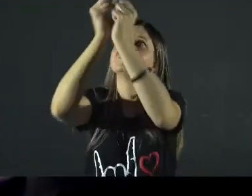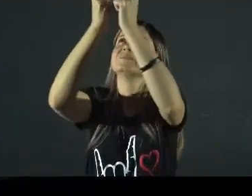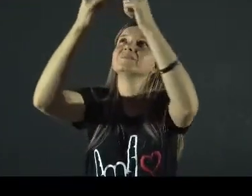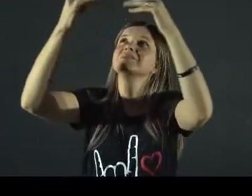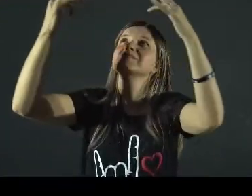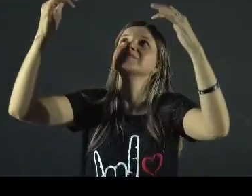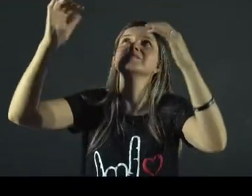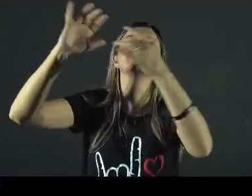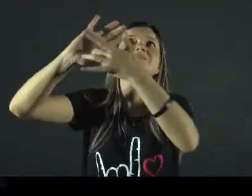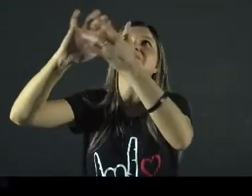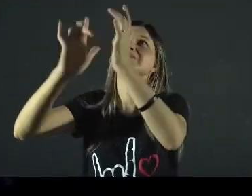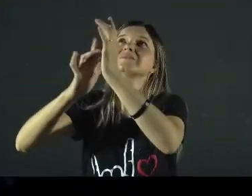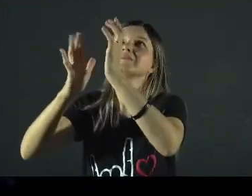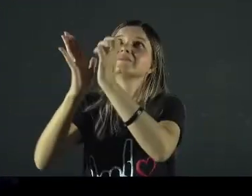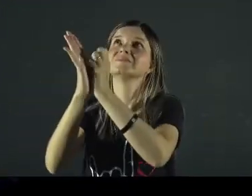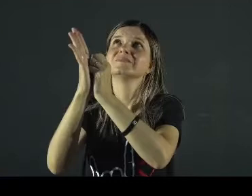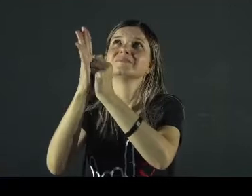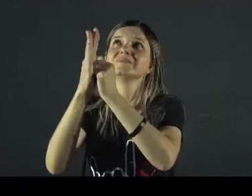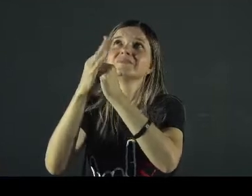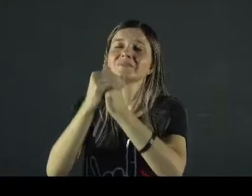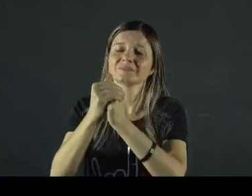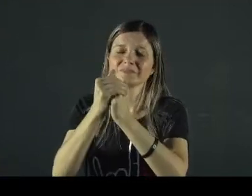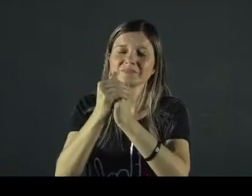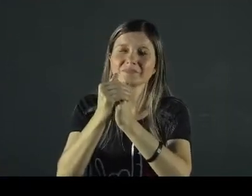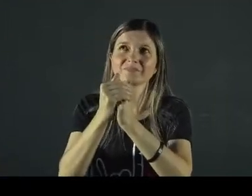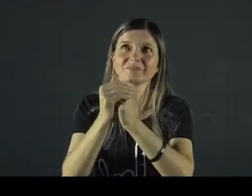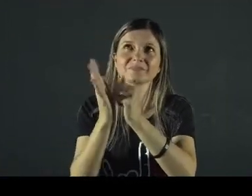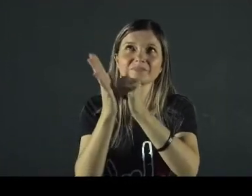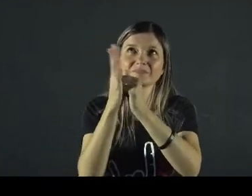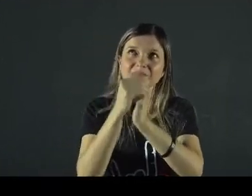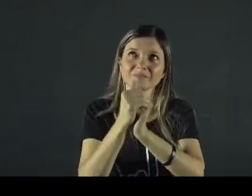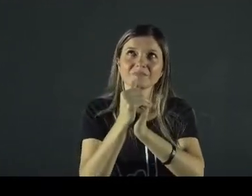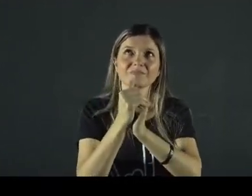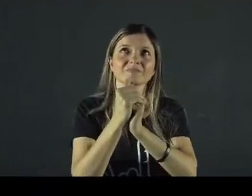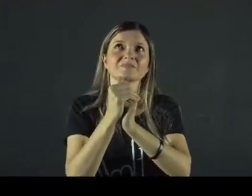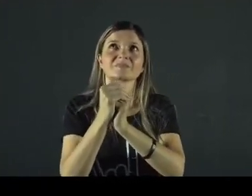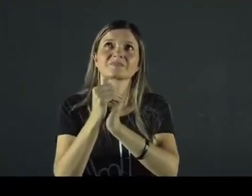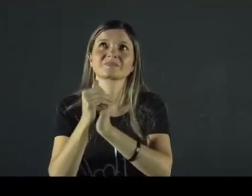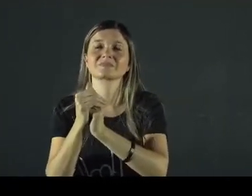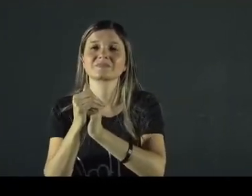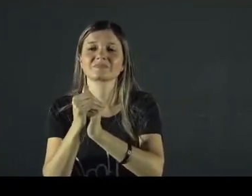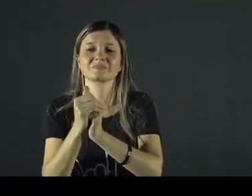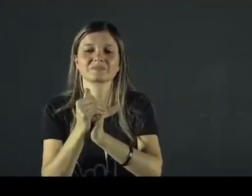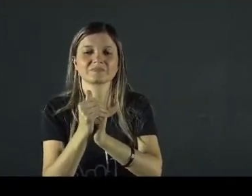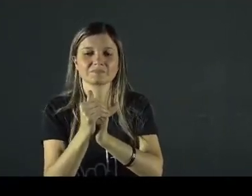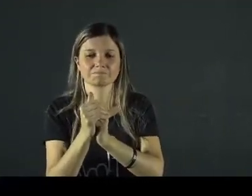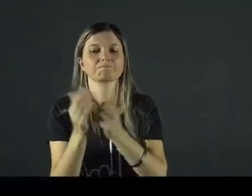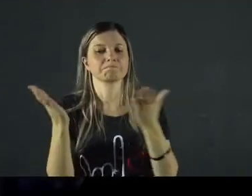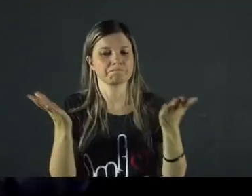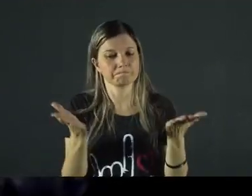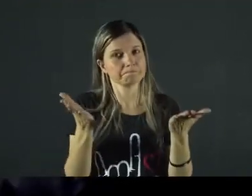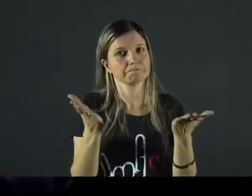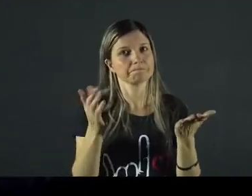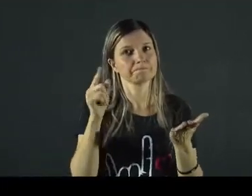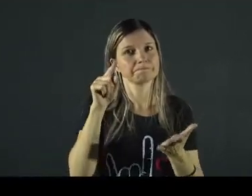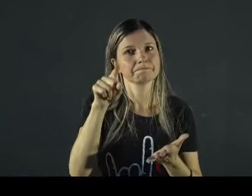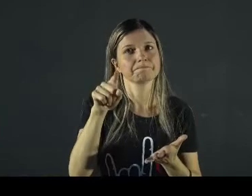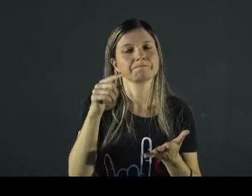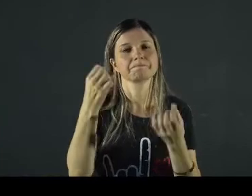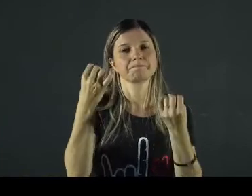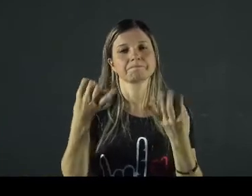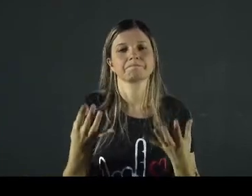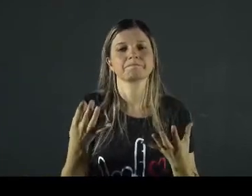glória de Jesus. Amém e amém. Me dirijo a você